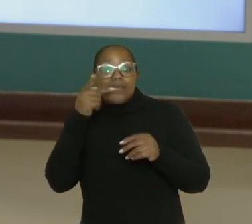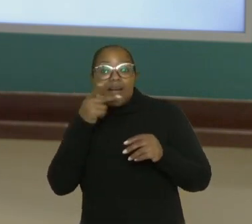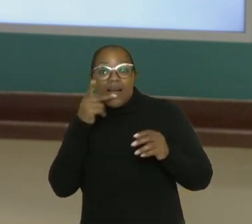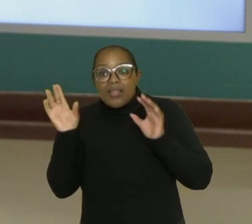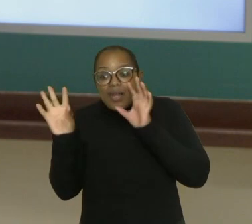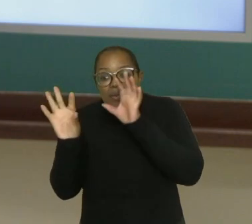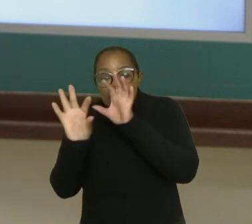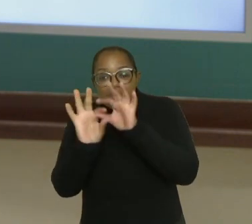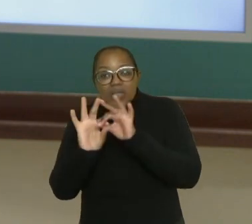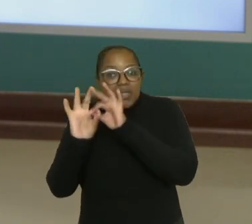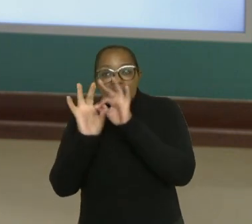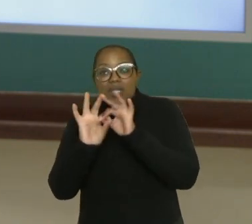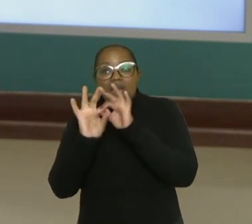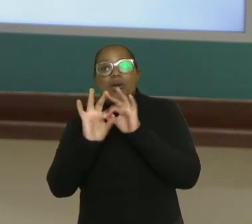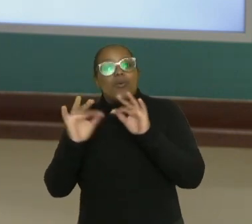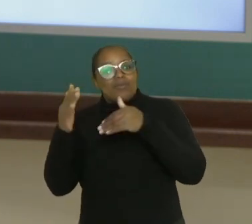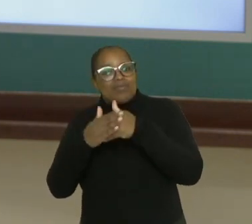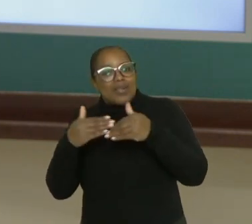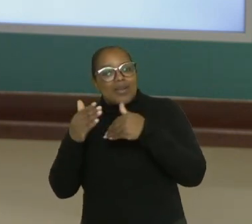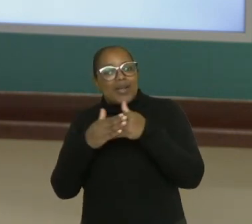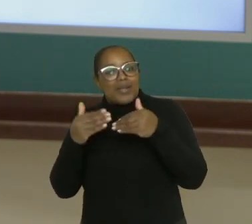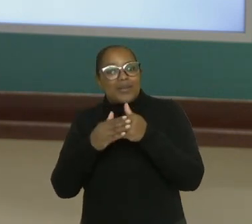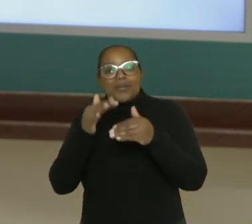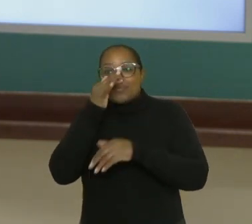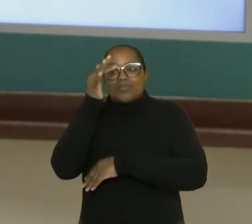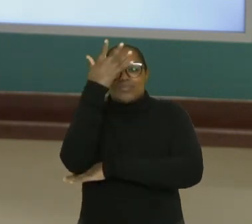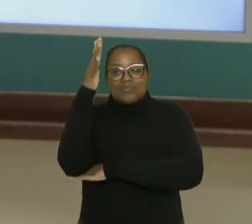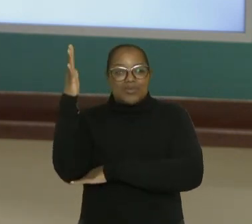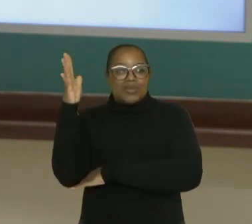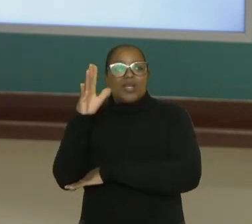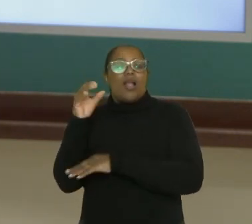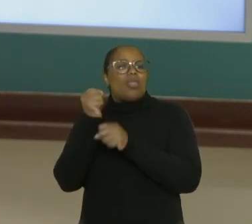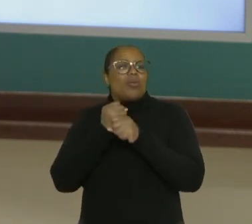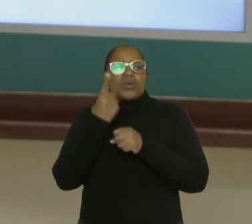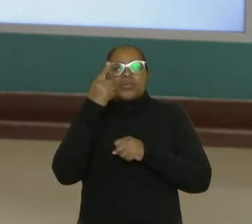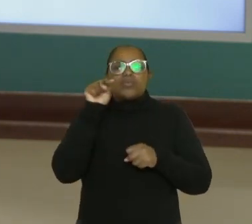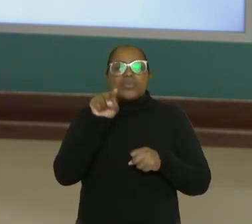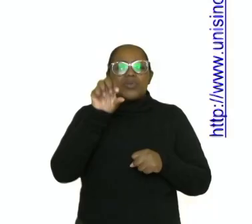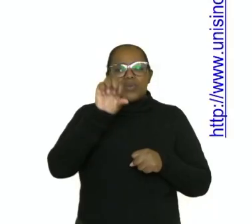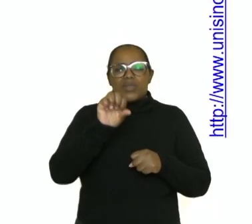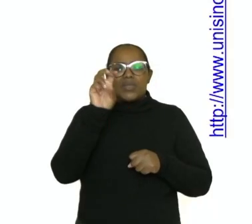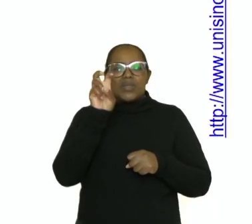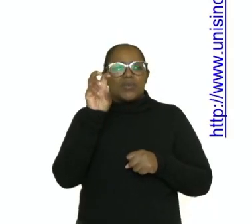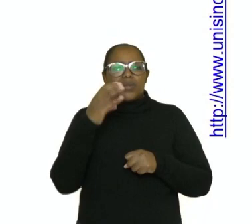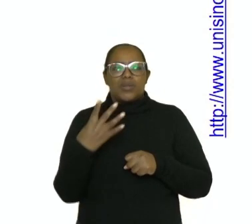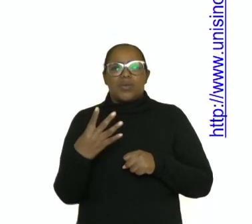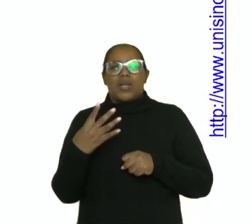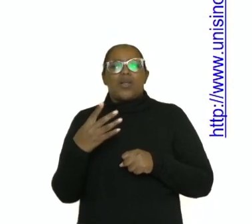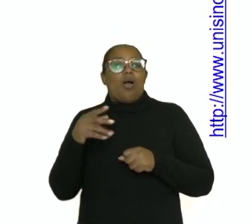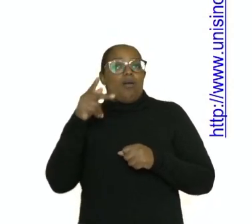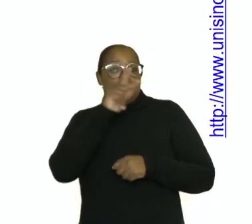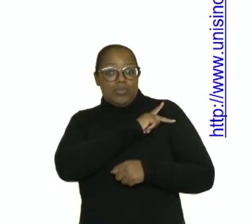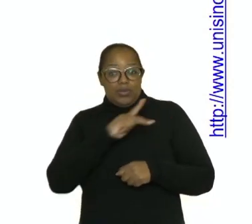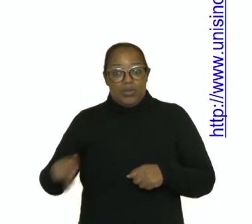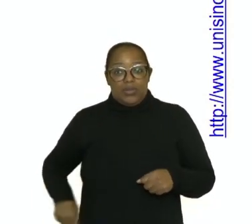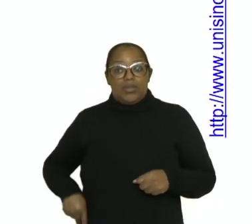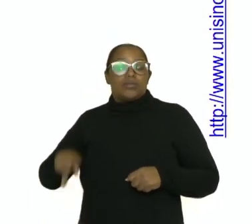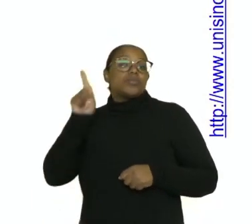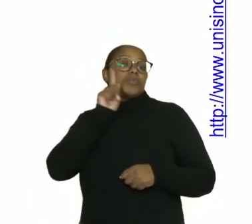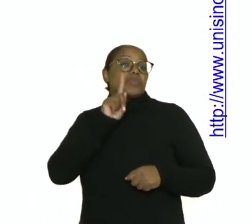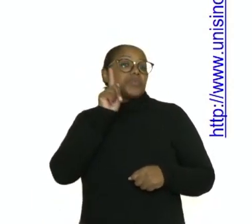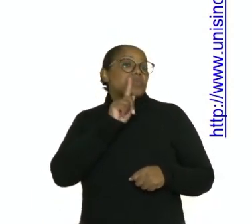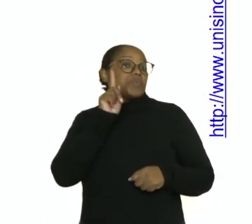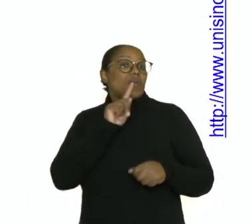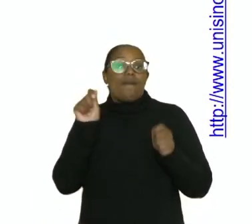os indígenas quando se trata da natureza. Então, no ano de 1854, o presidente dos Estados Unidos fez